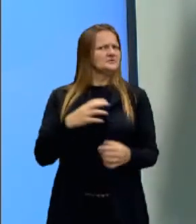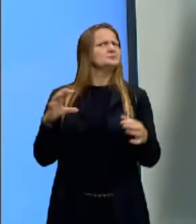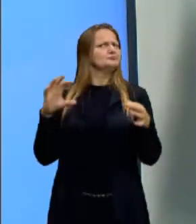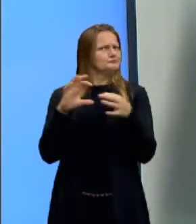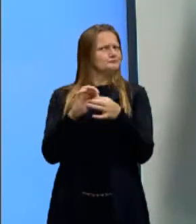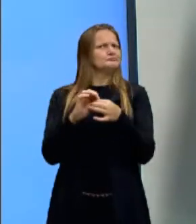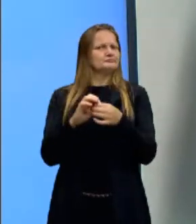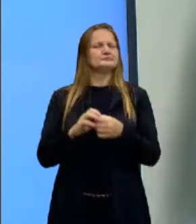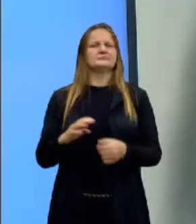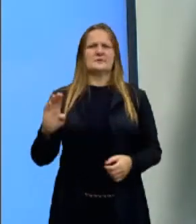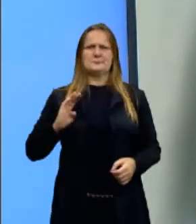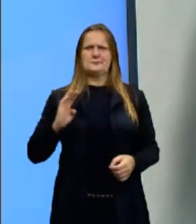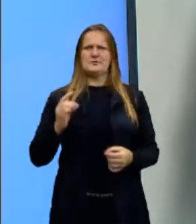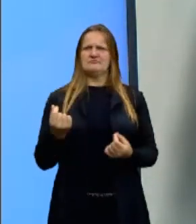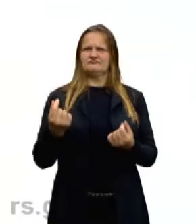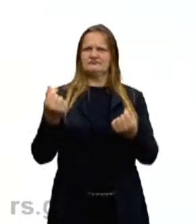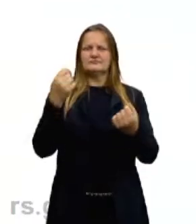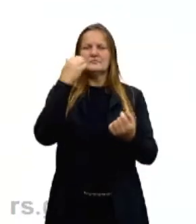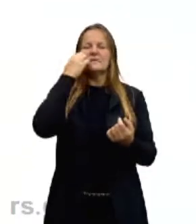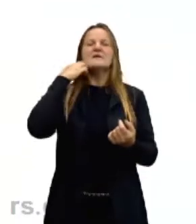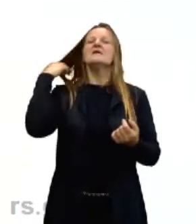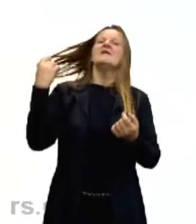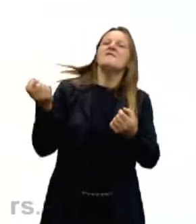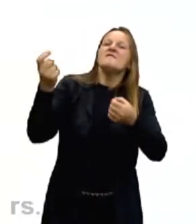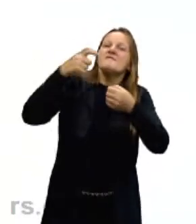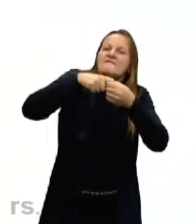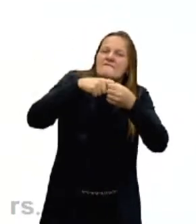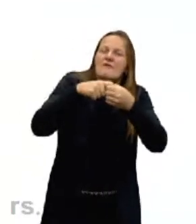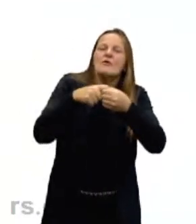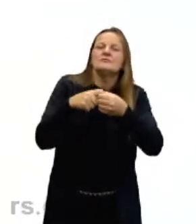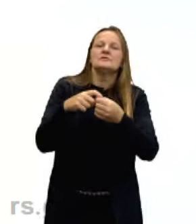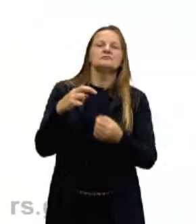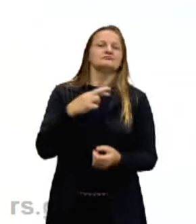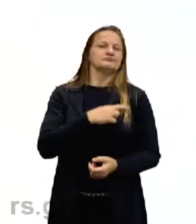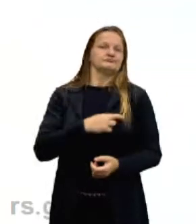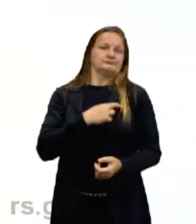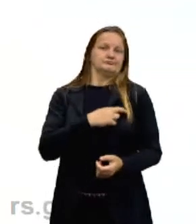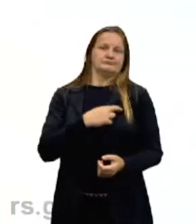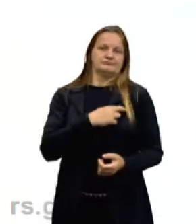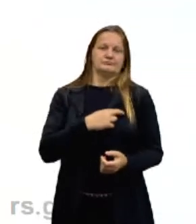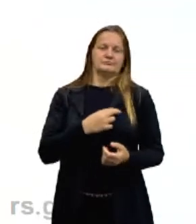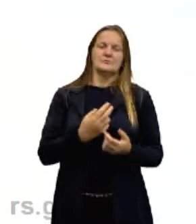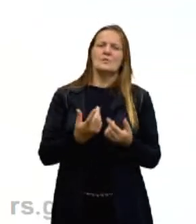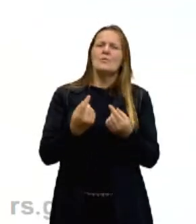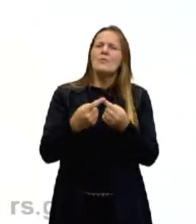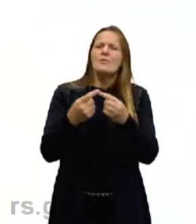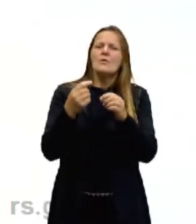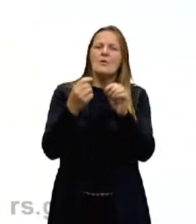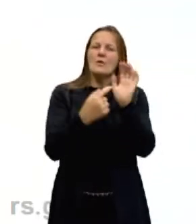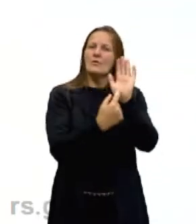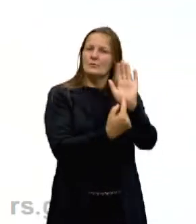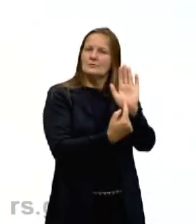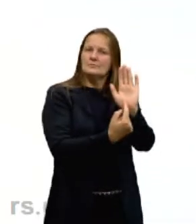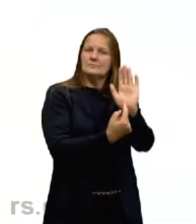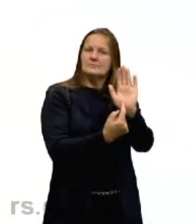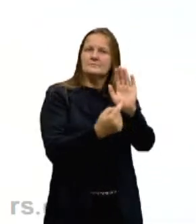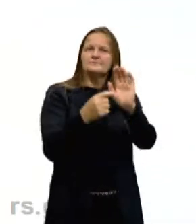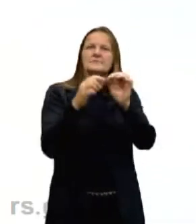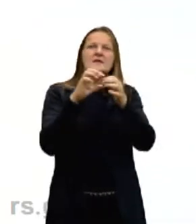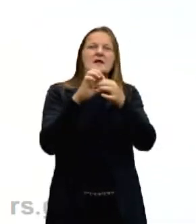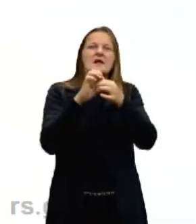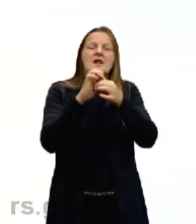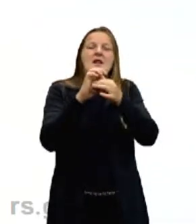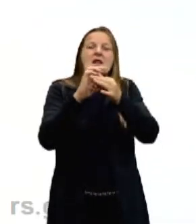aí o que que o romantismo ele vai fazer ele volta né lá no romance essa obra que vocês estão vendo é a liberdade